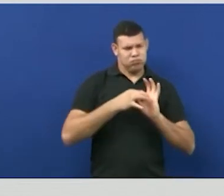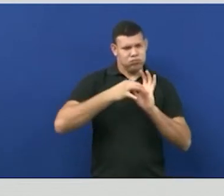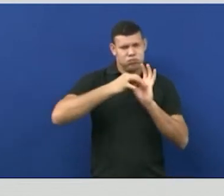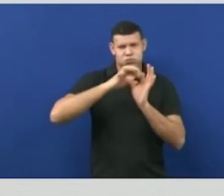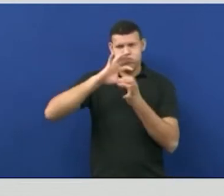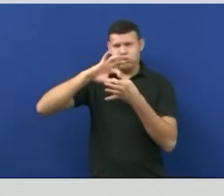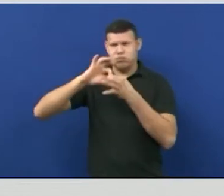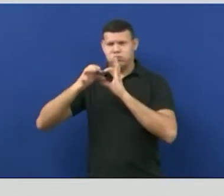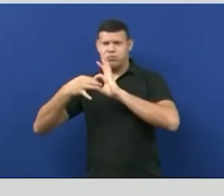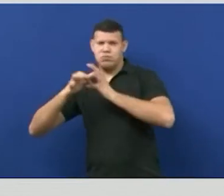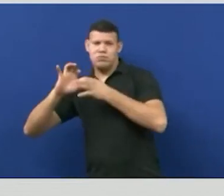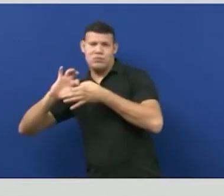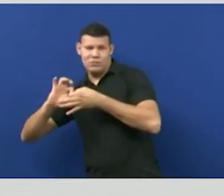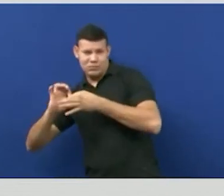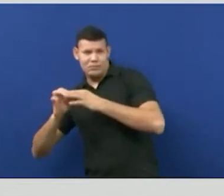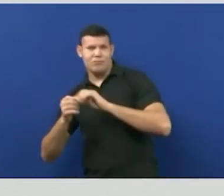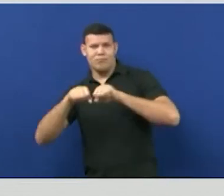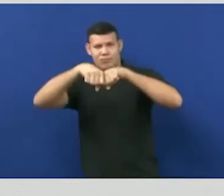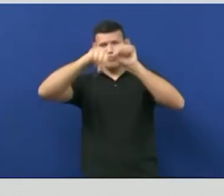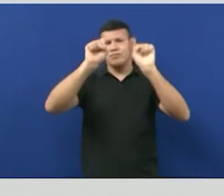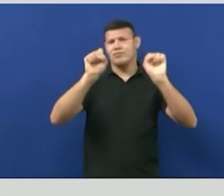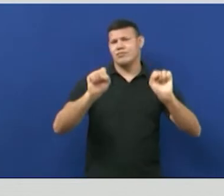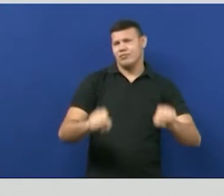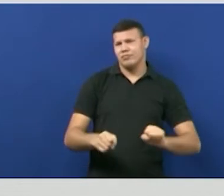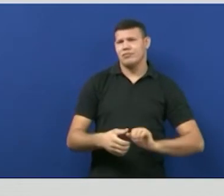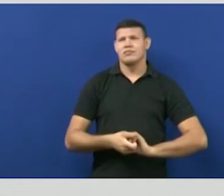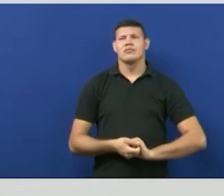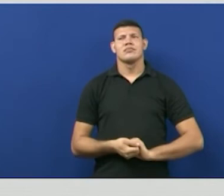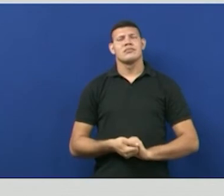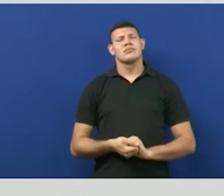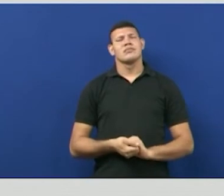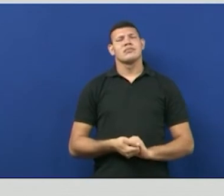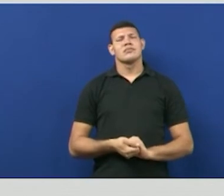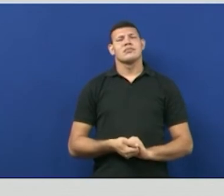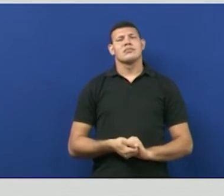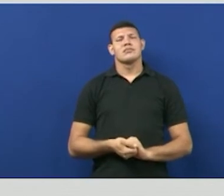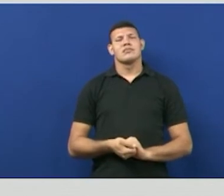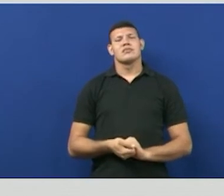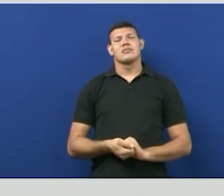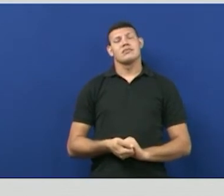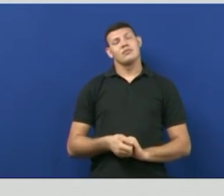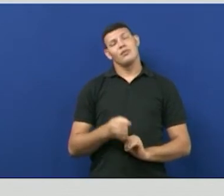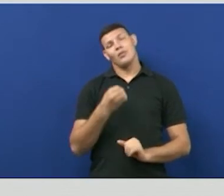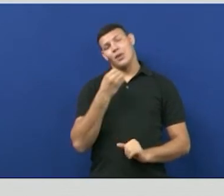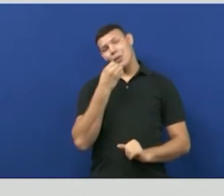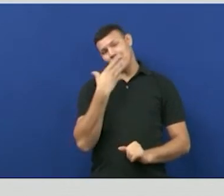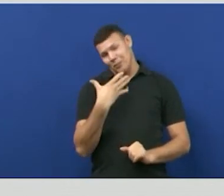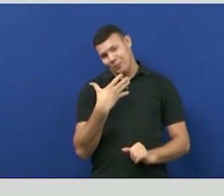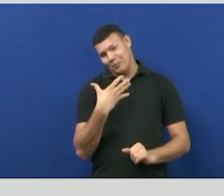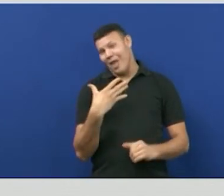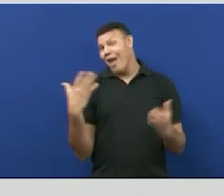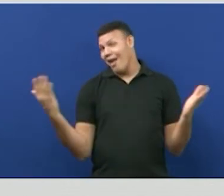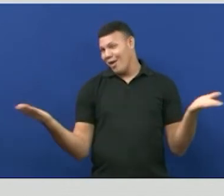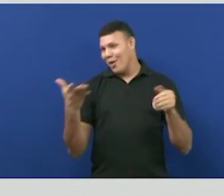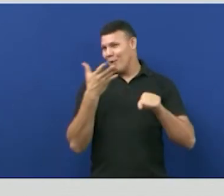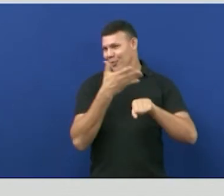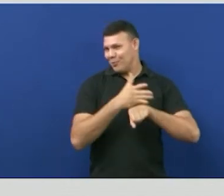sistemas, que eles precisam do funcionamento completo. Bom, vamos